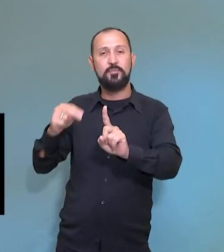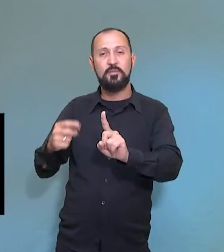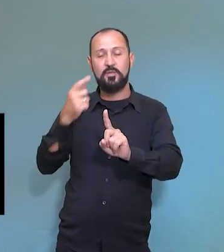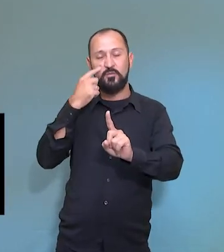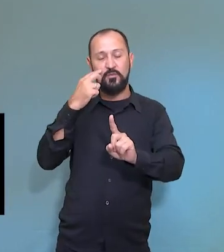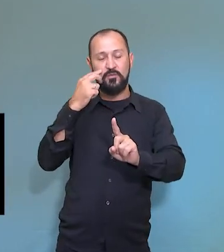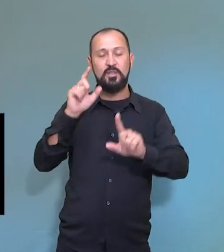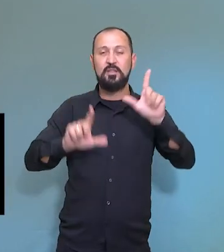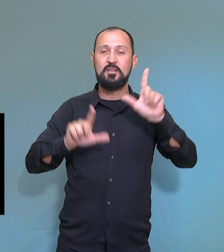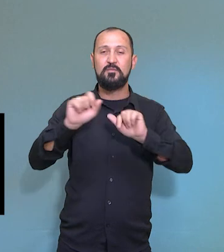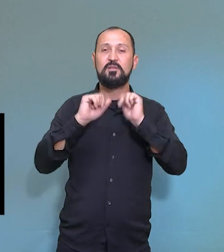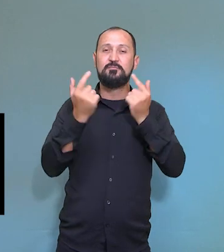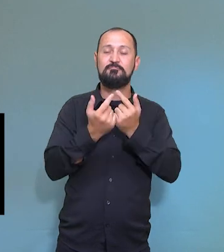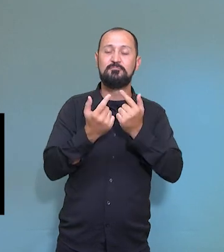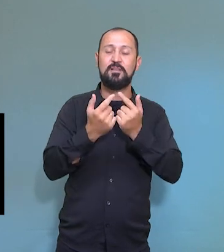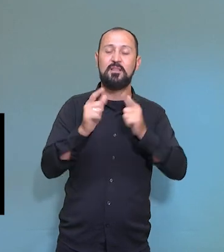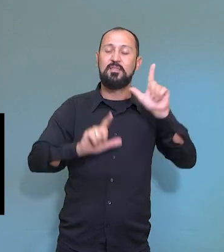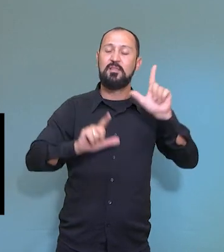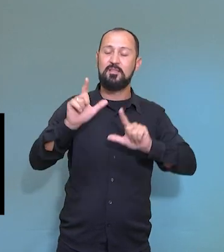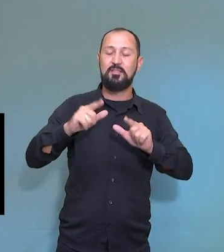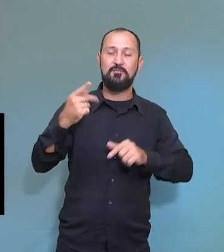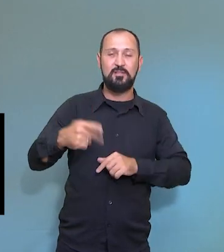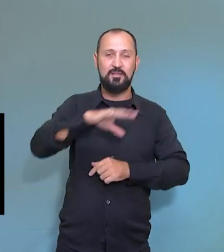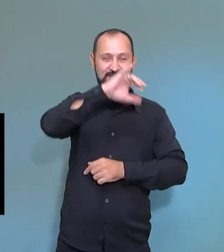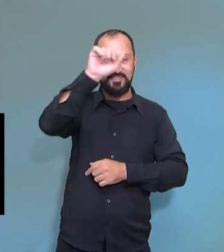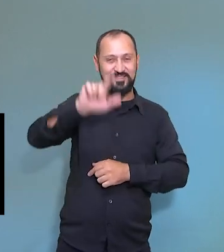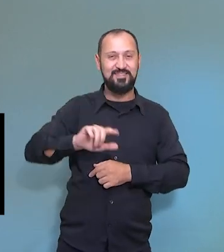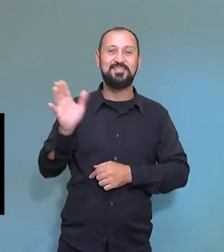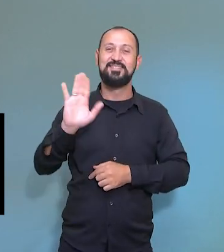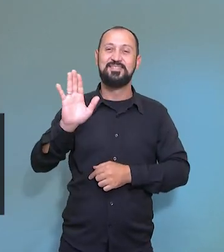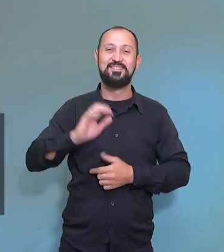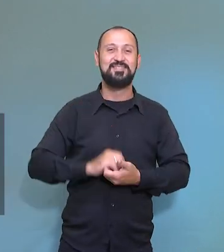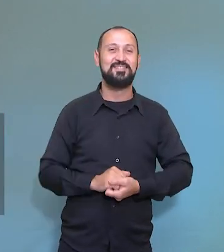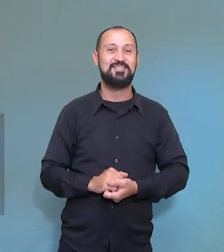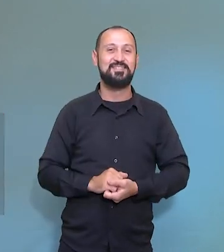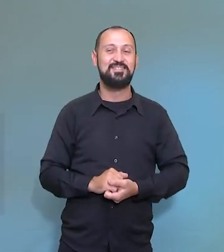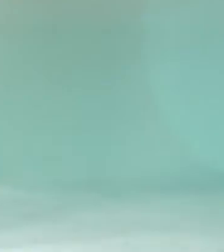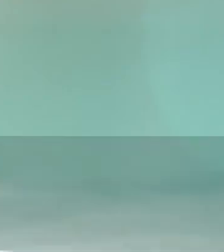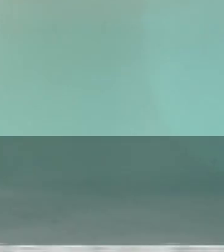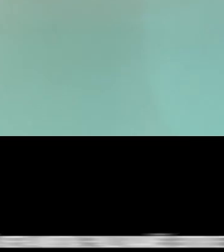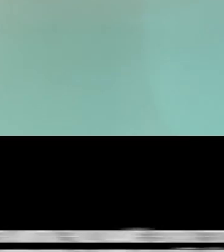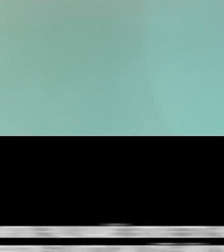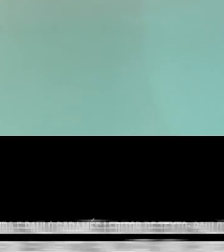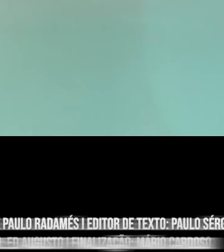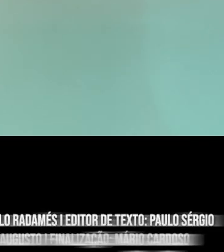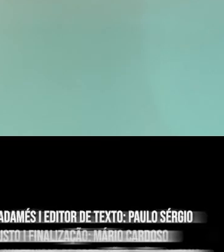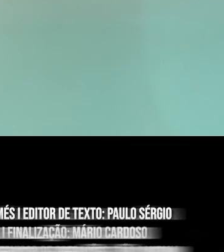assistindo a TV Assembleia, a TV da Gente de MS. Até a próxima.